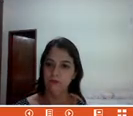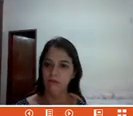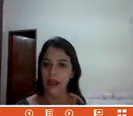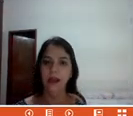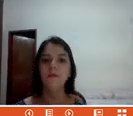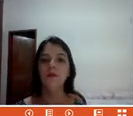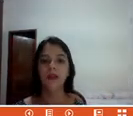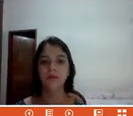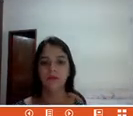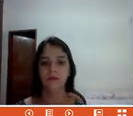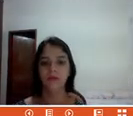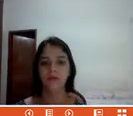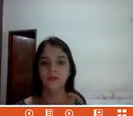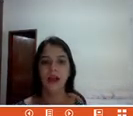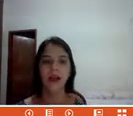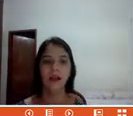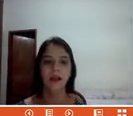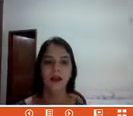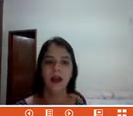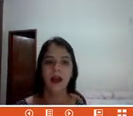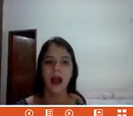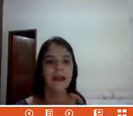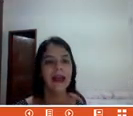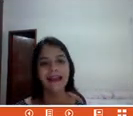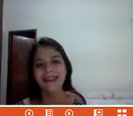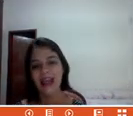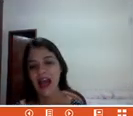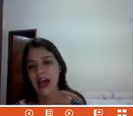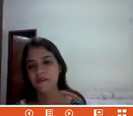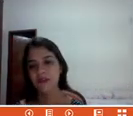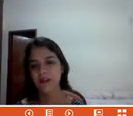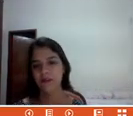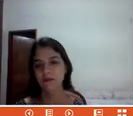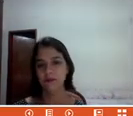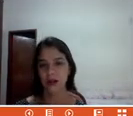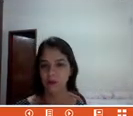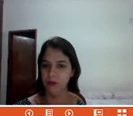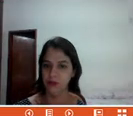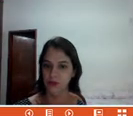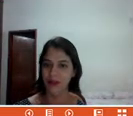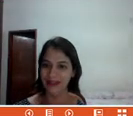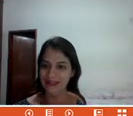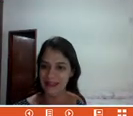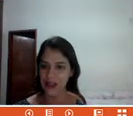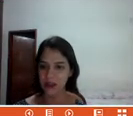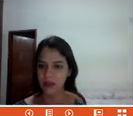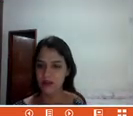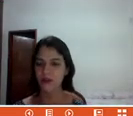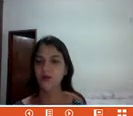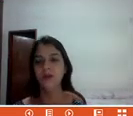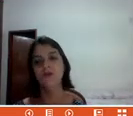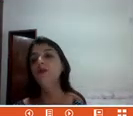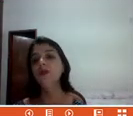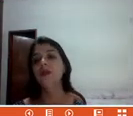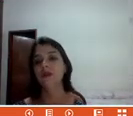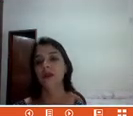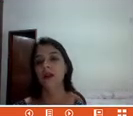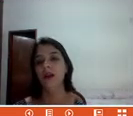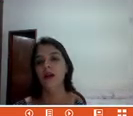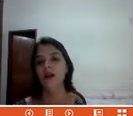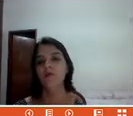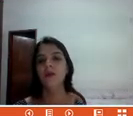surda, ela é muda, tá? Aliás, é raro você encontrar uma pessoa que seja